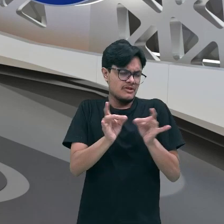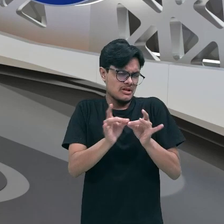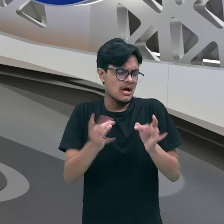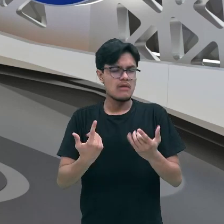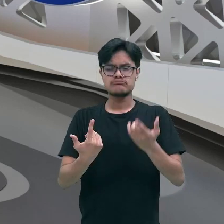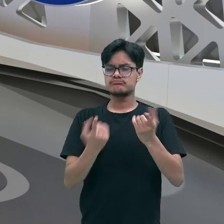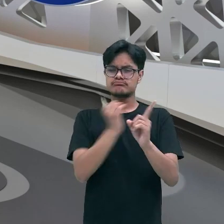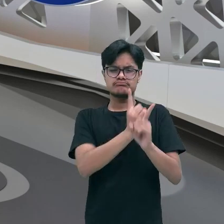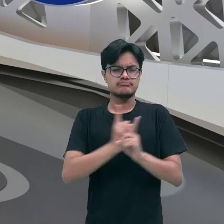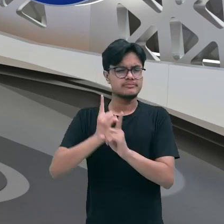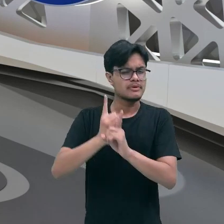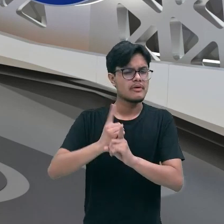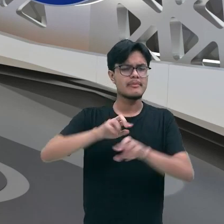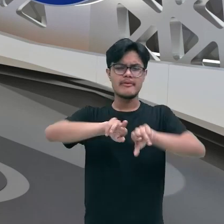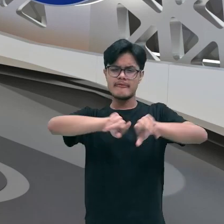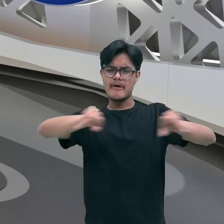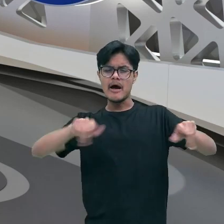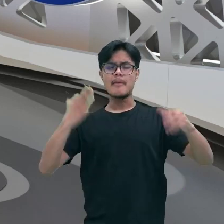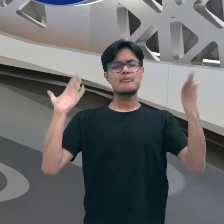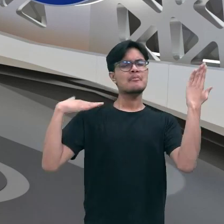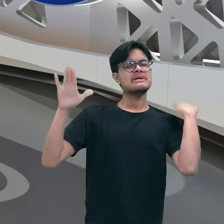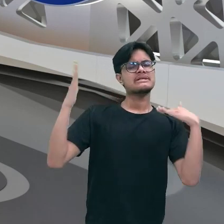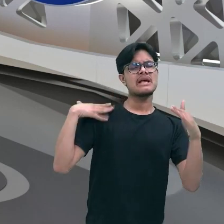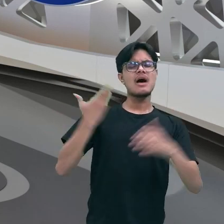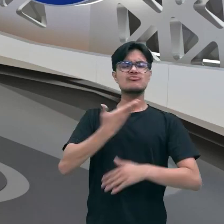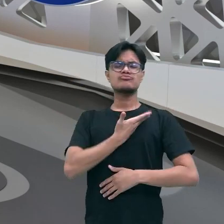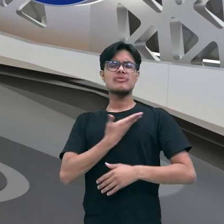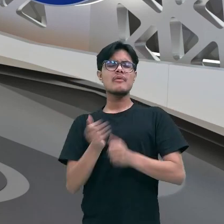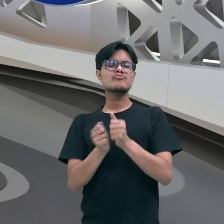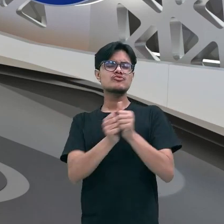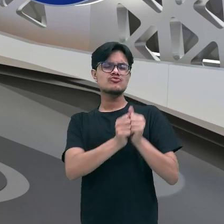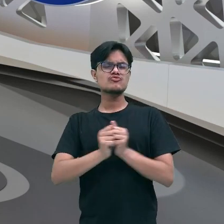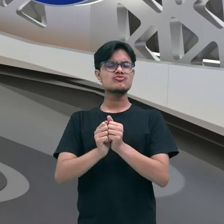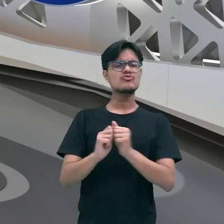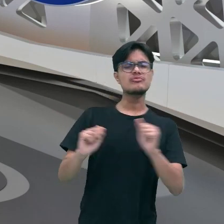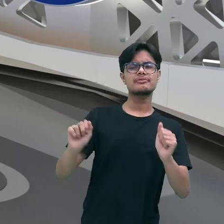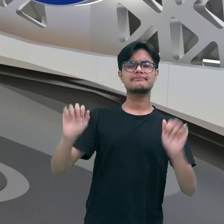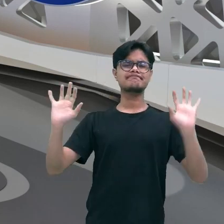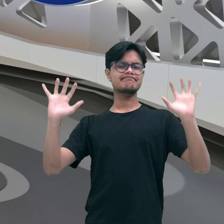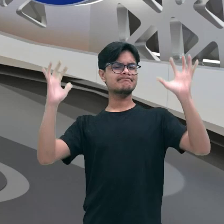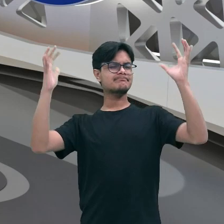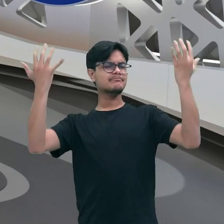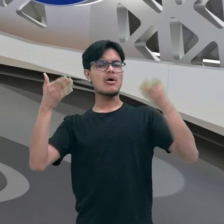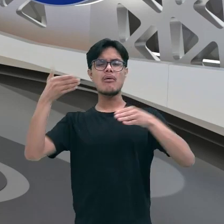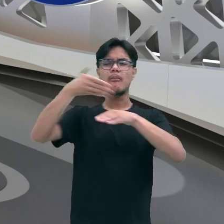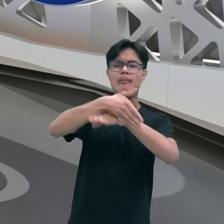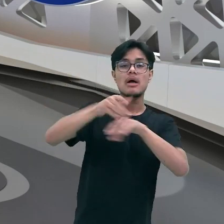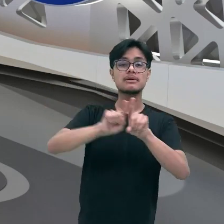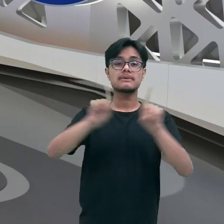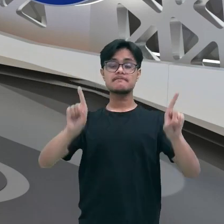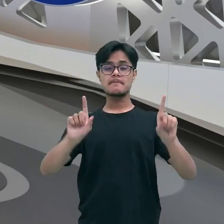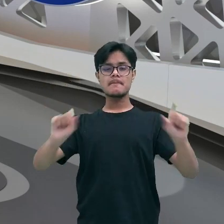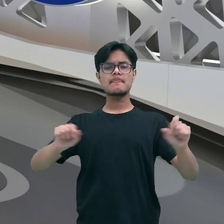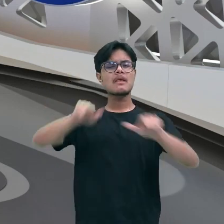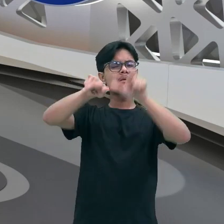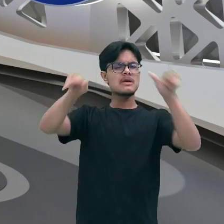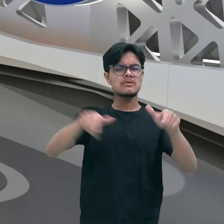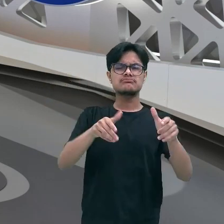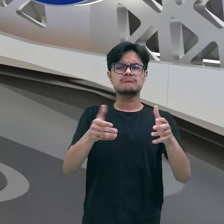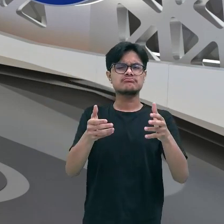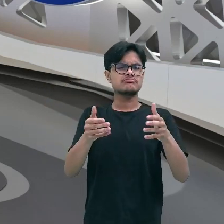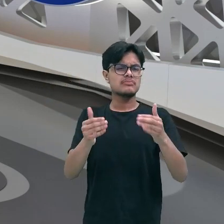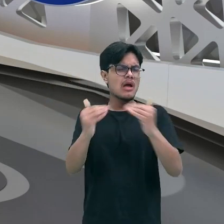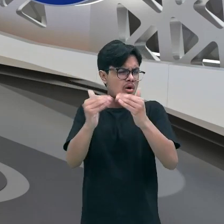descobertas, né? Sair juntos para ir a algum show, a algum evento, será aquela pessoa de